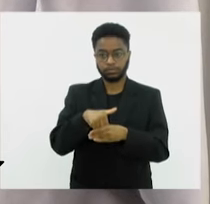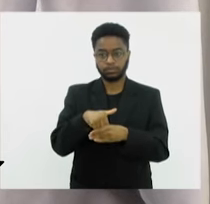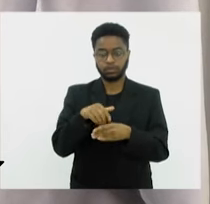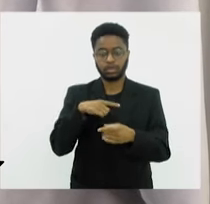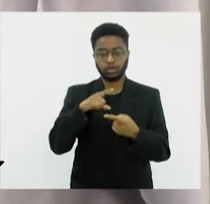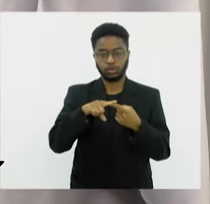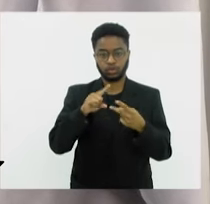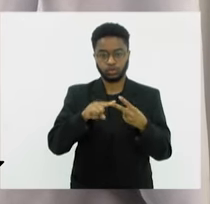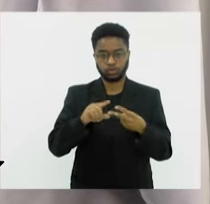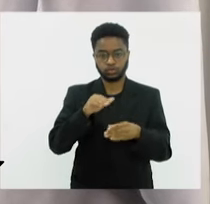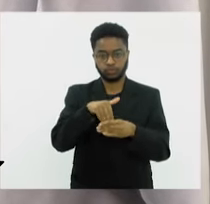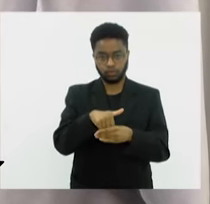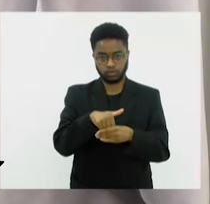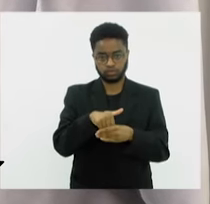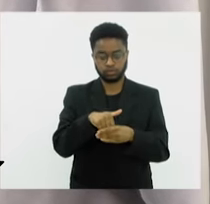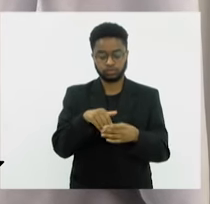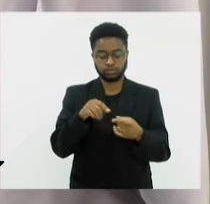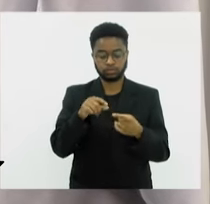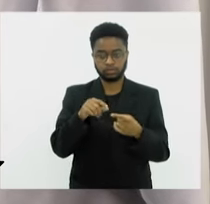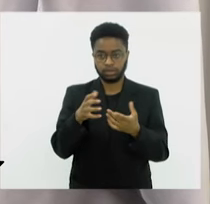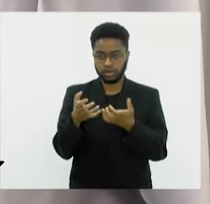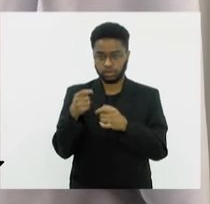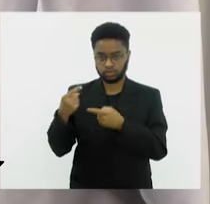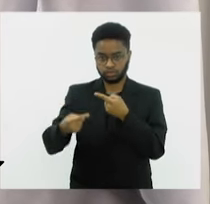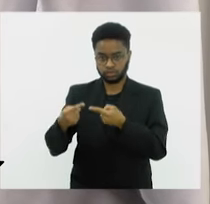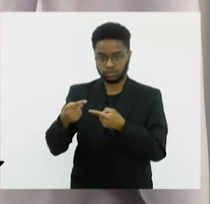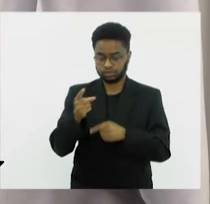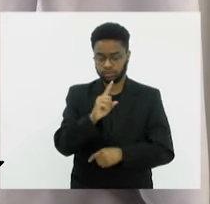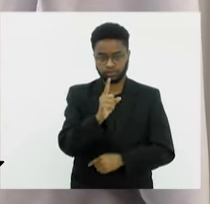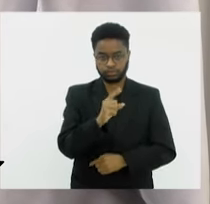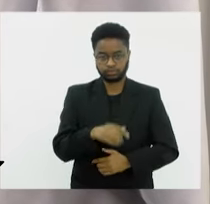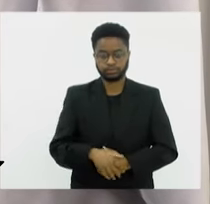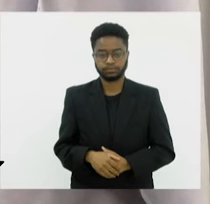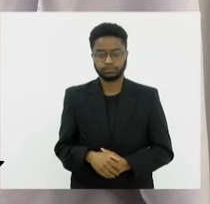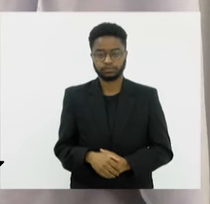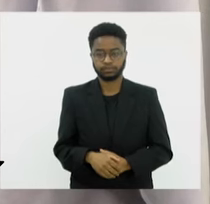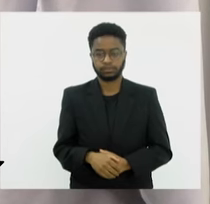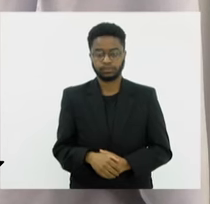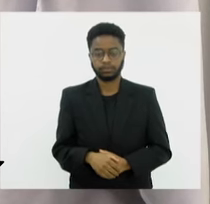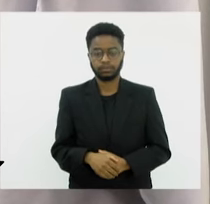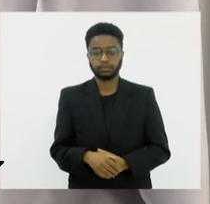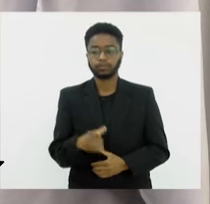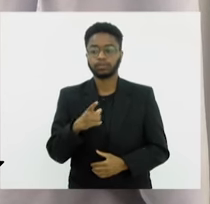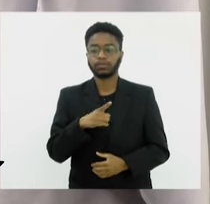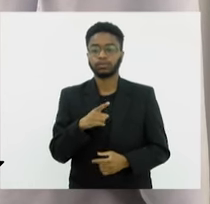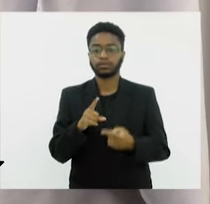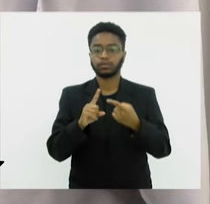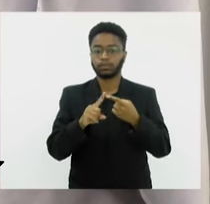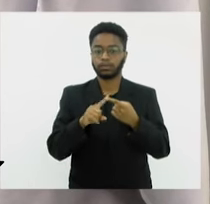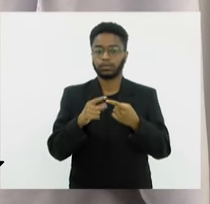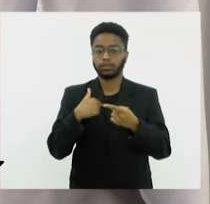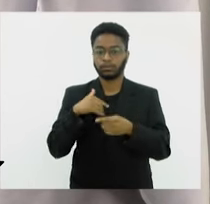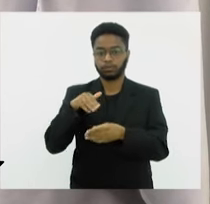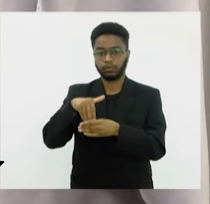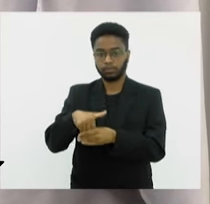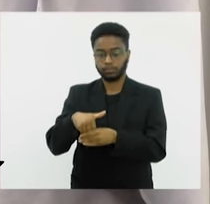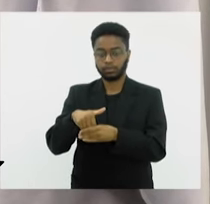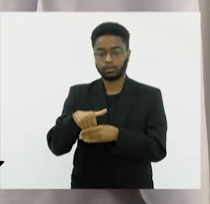votos. O voto... Quer discutir a matéria, deputado? Não, votando com... Na realidade, há um voto de minha autoria